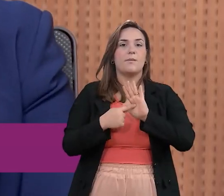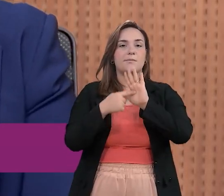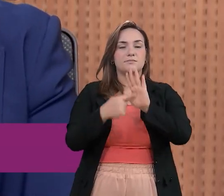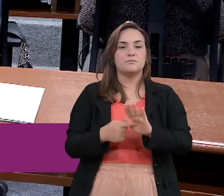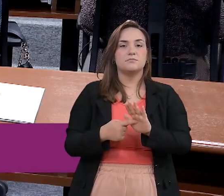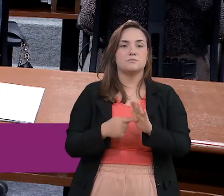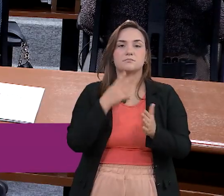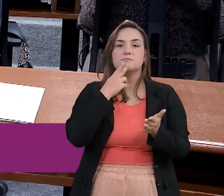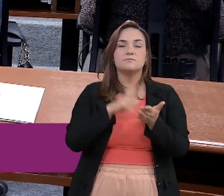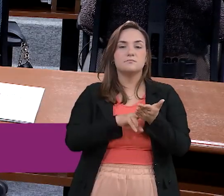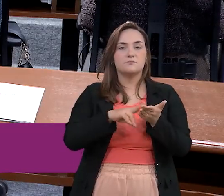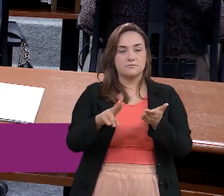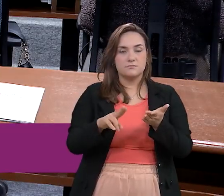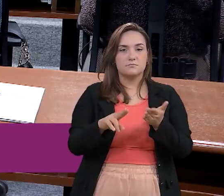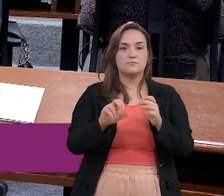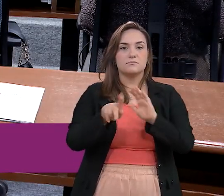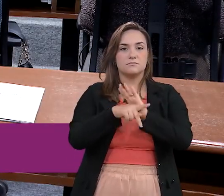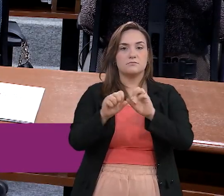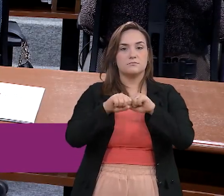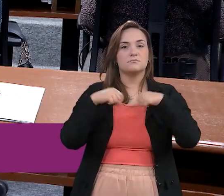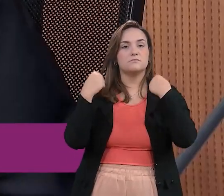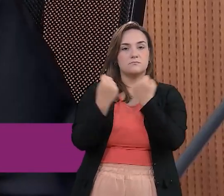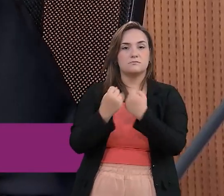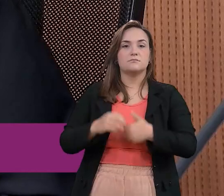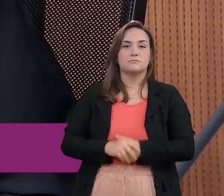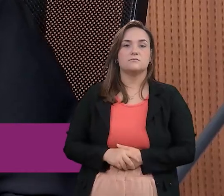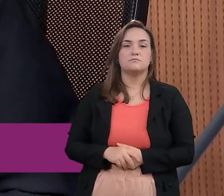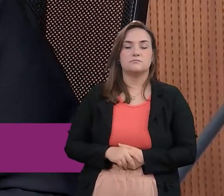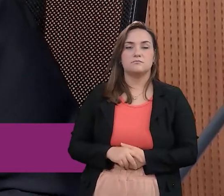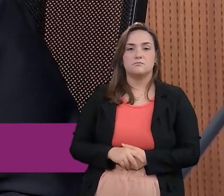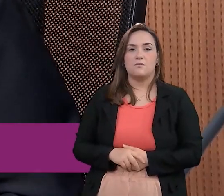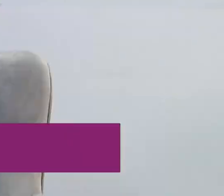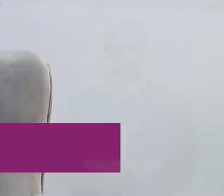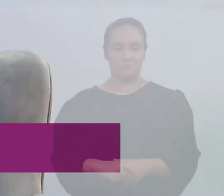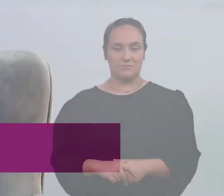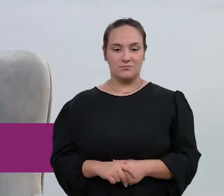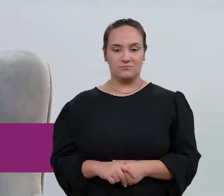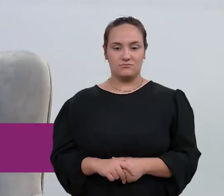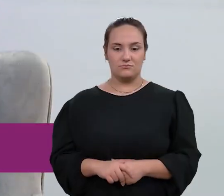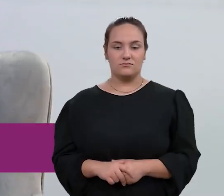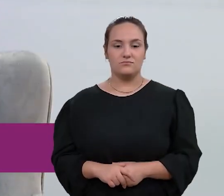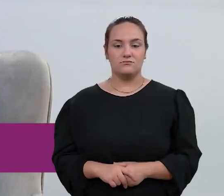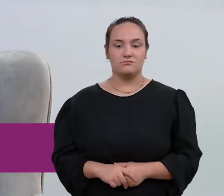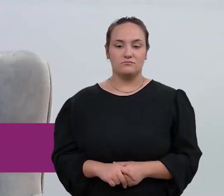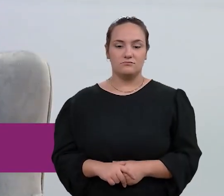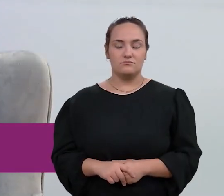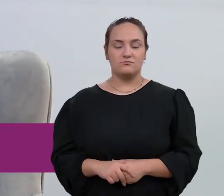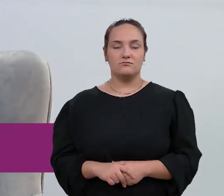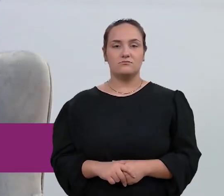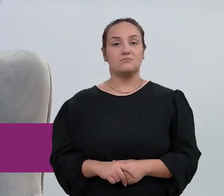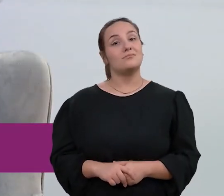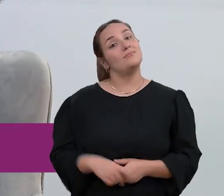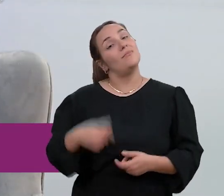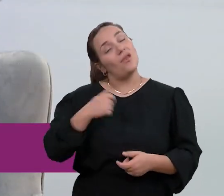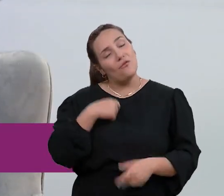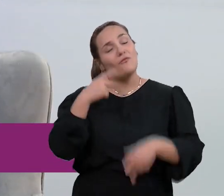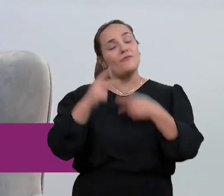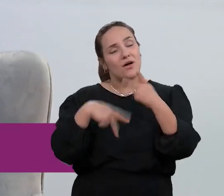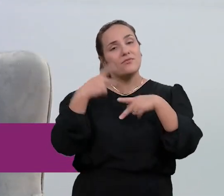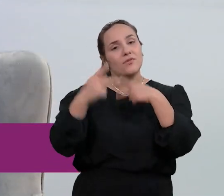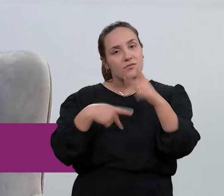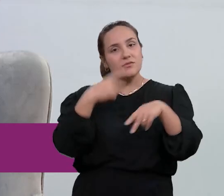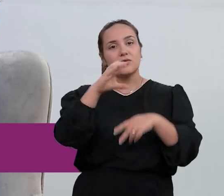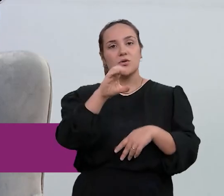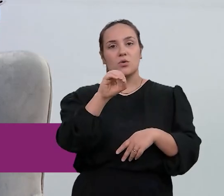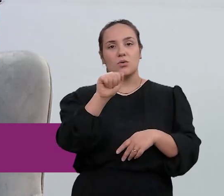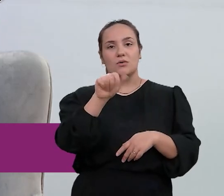e adolescentes com a apresentação da carta de compromisso do seminário bom eu fiquei aqui falando coalizão nacional orfandade